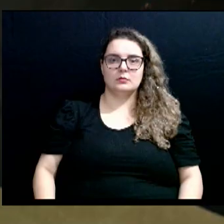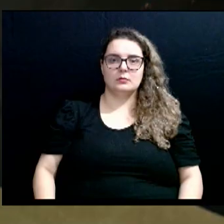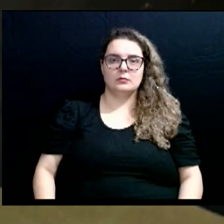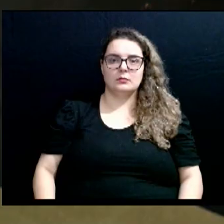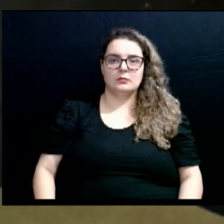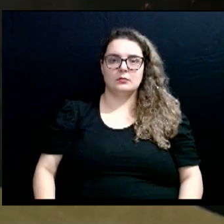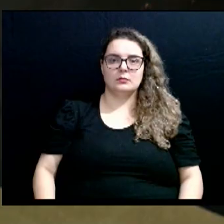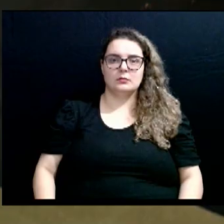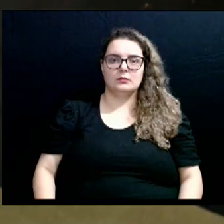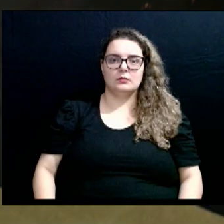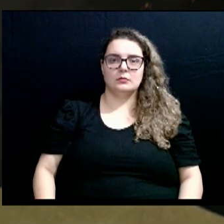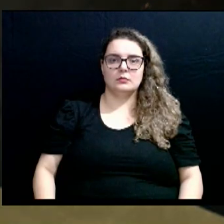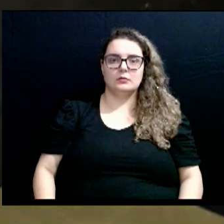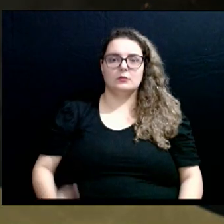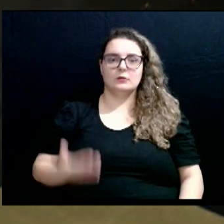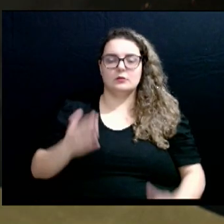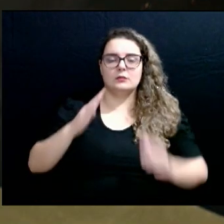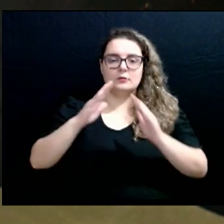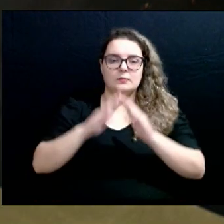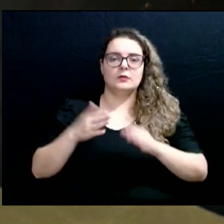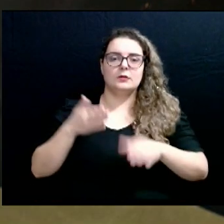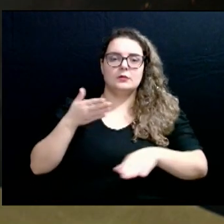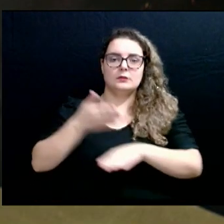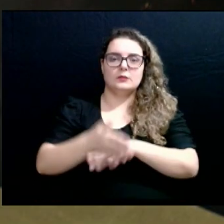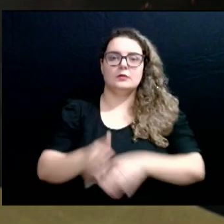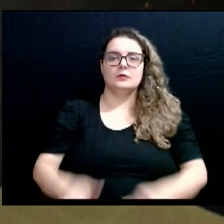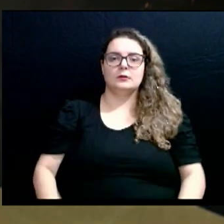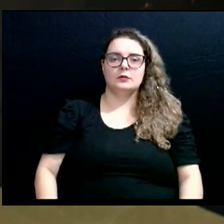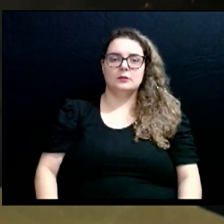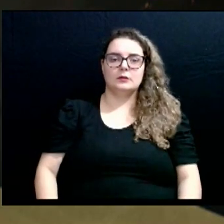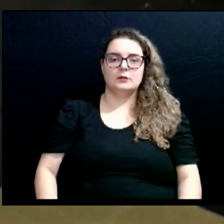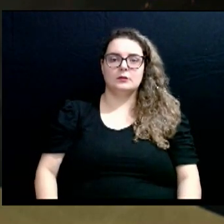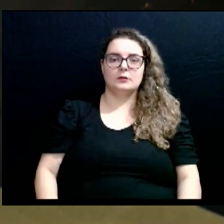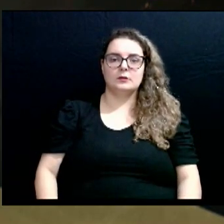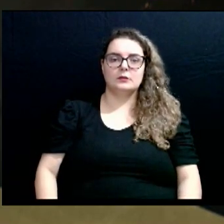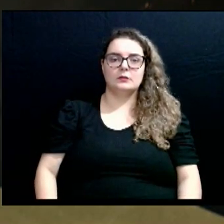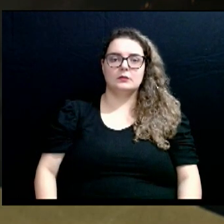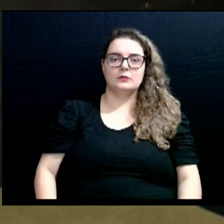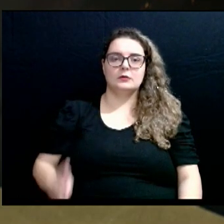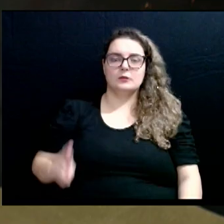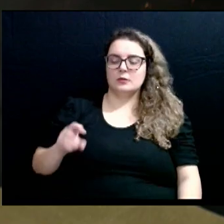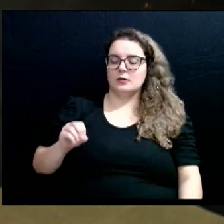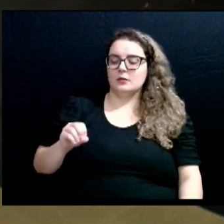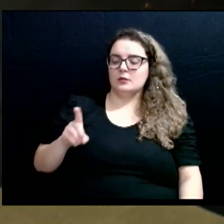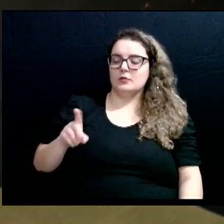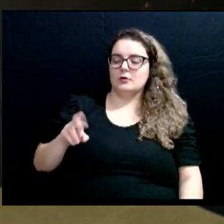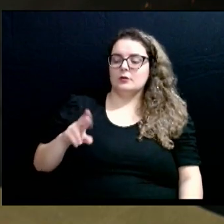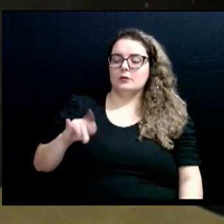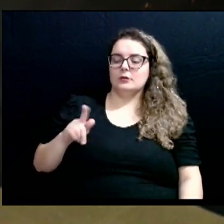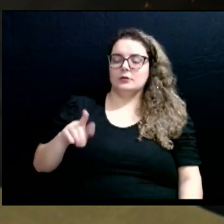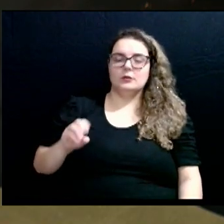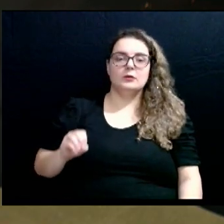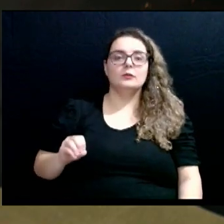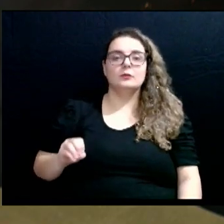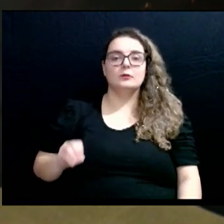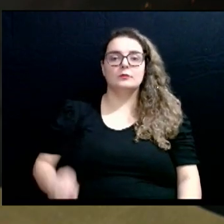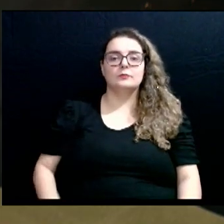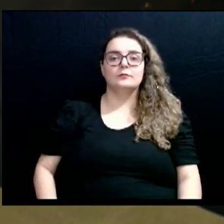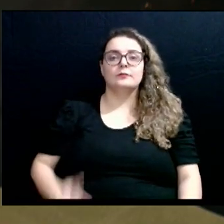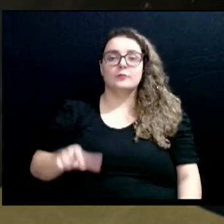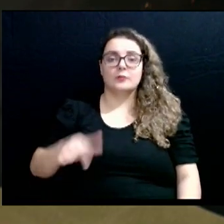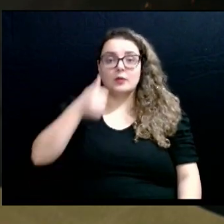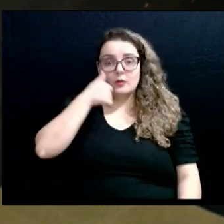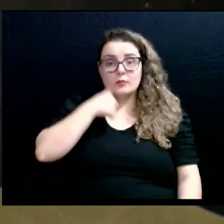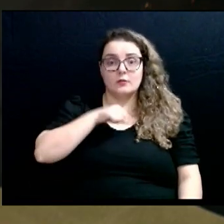você aí de casa que está participando. Tá certo, o Rodrigo Silva, do Jardim Aurélia. Depois que a minha mãe se machucou,